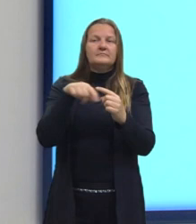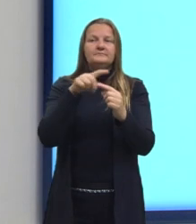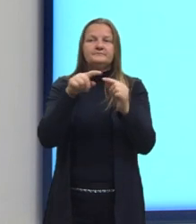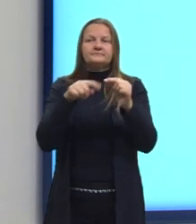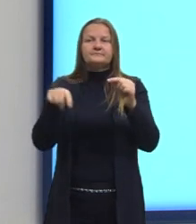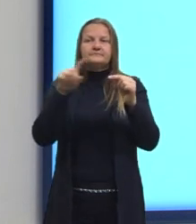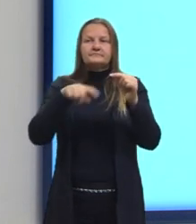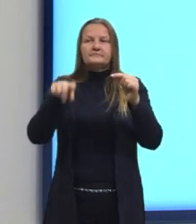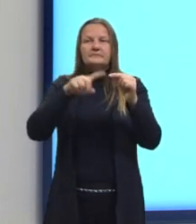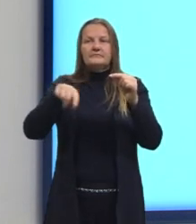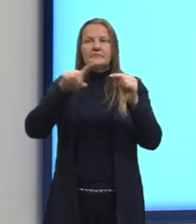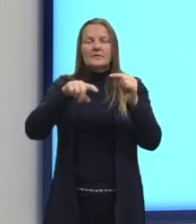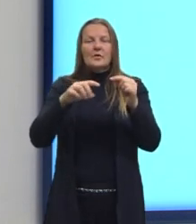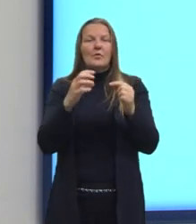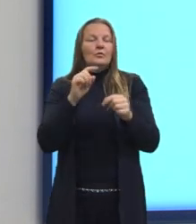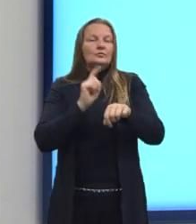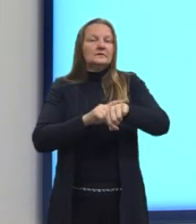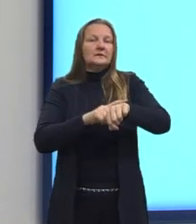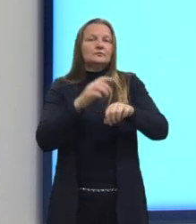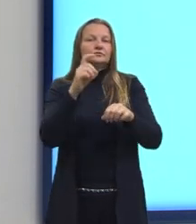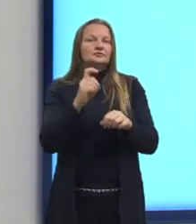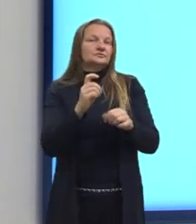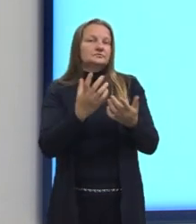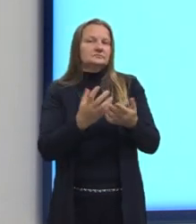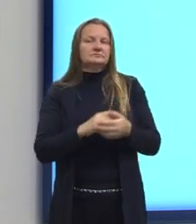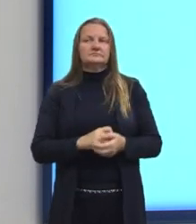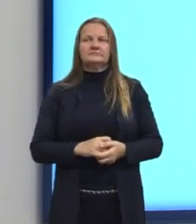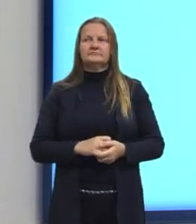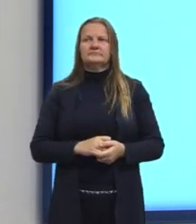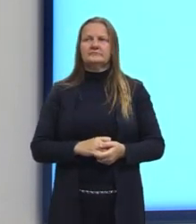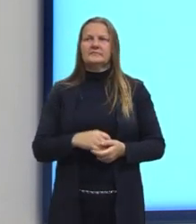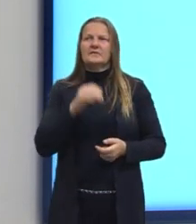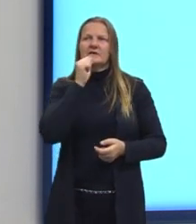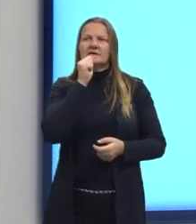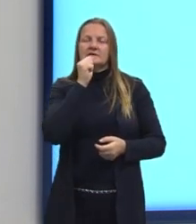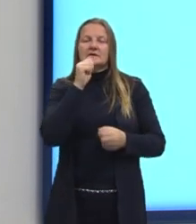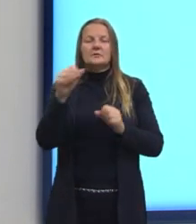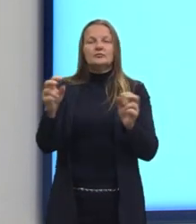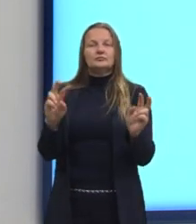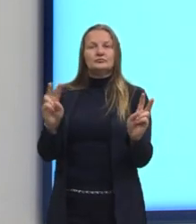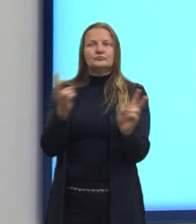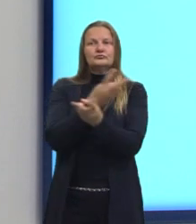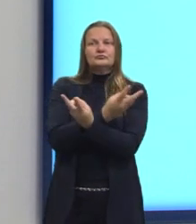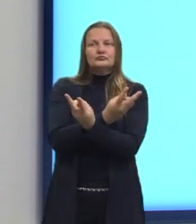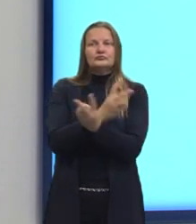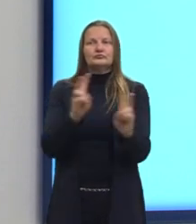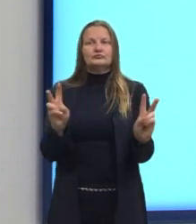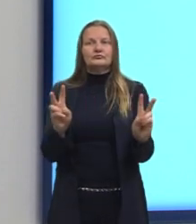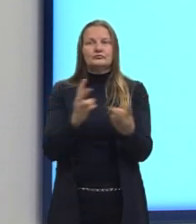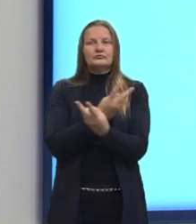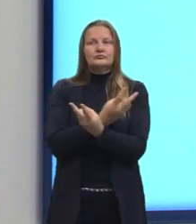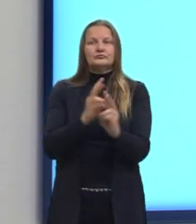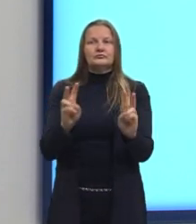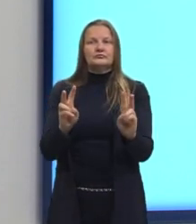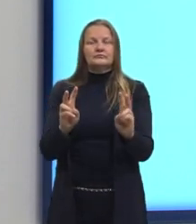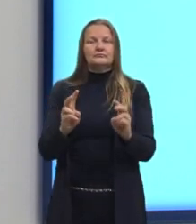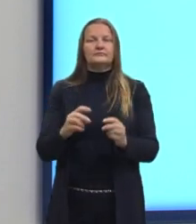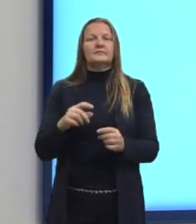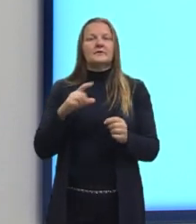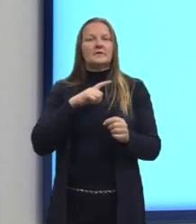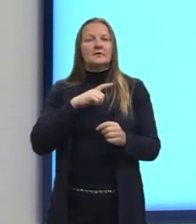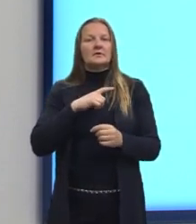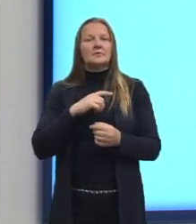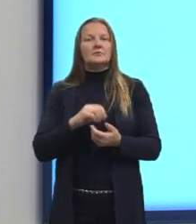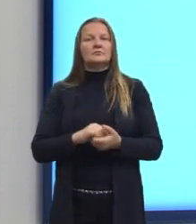em determinado tempo tá então vejam se aqui eu tenho o oposto do período a minha unidade de medida vai ser